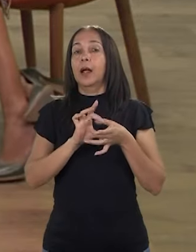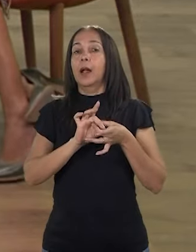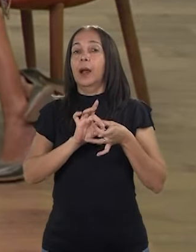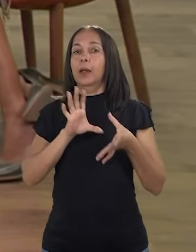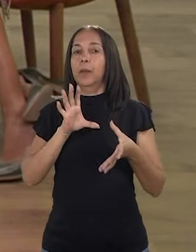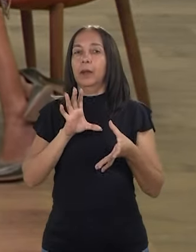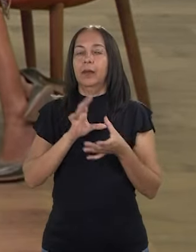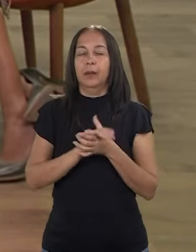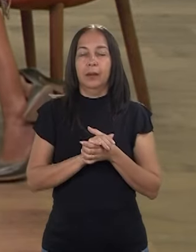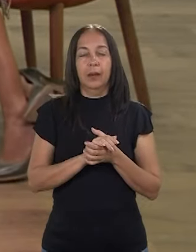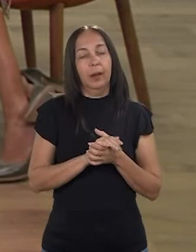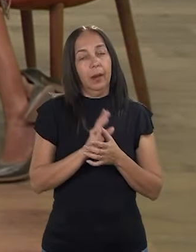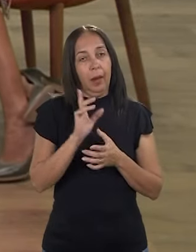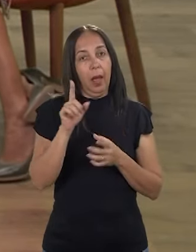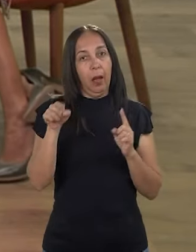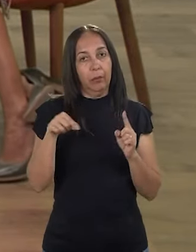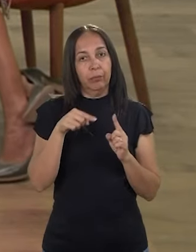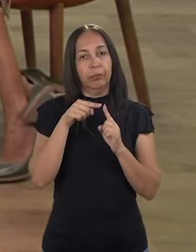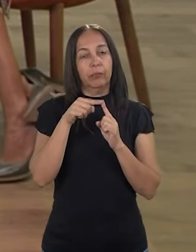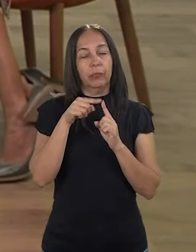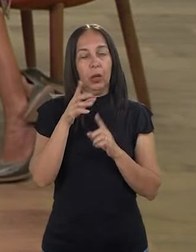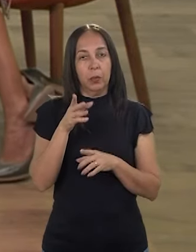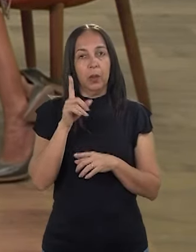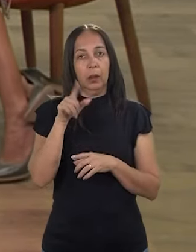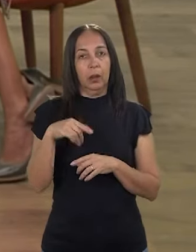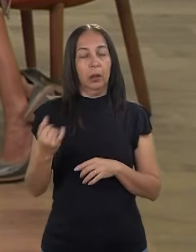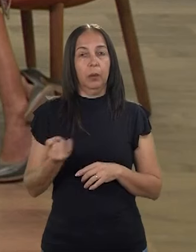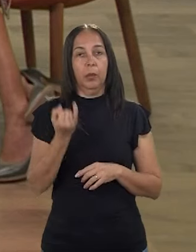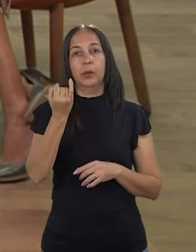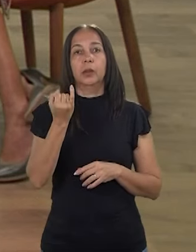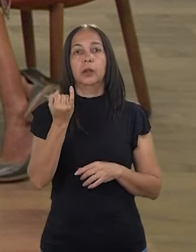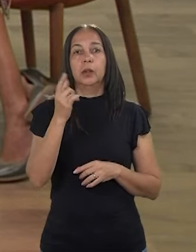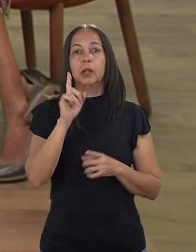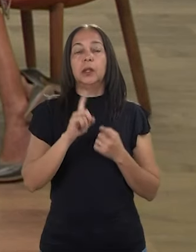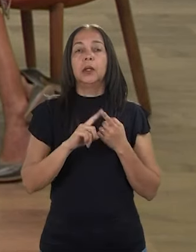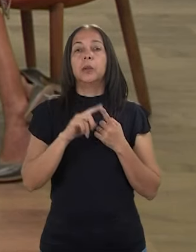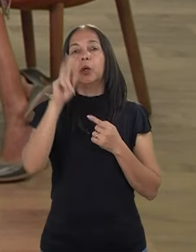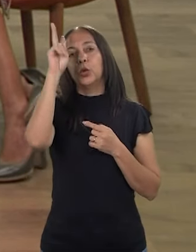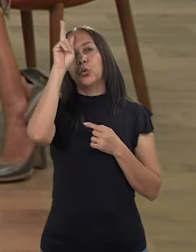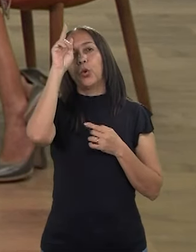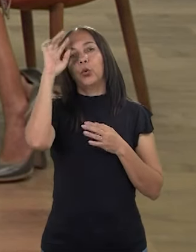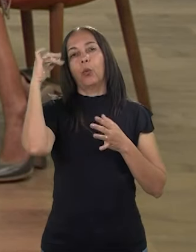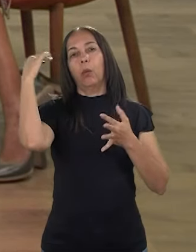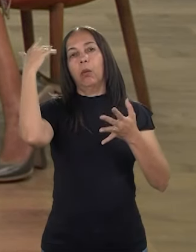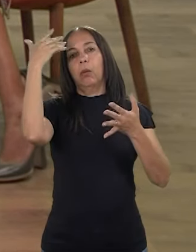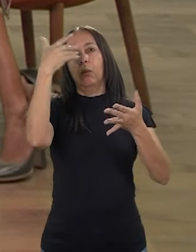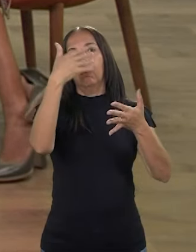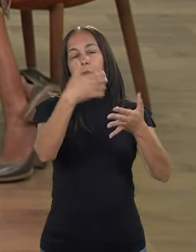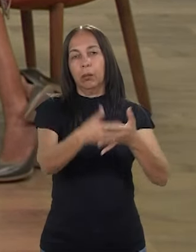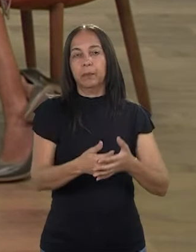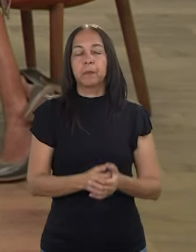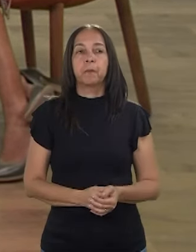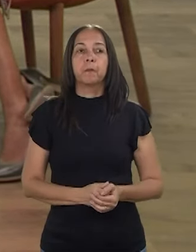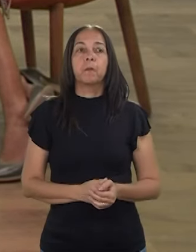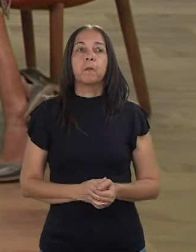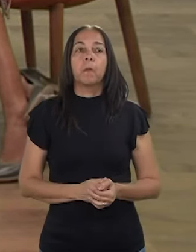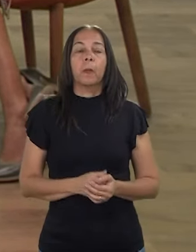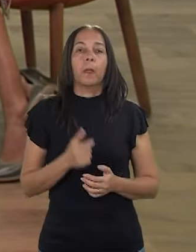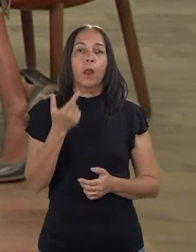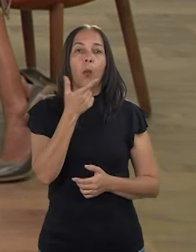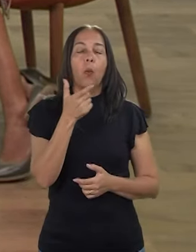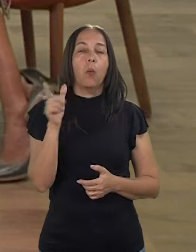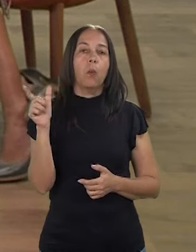da sua liberdade ali isso é um aspecto que eu acho que é muito importante e que é histórico né um outro um outro aspecto que eu acho